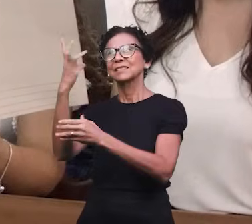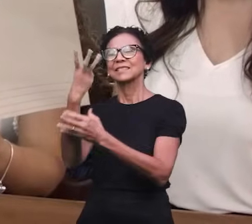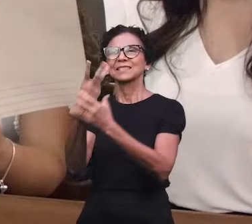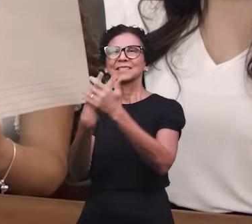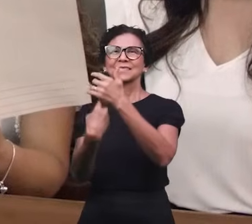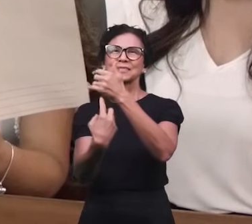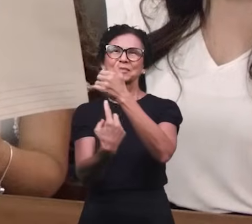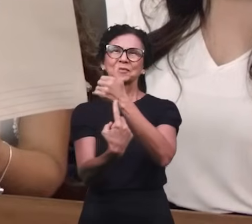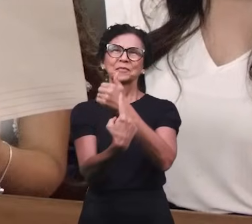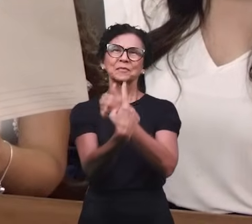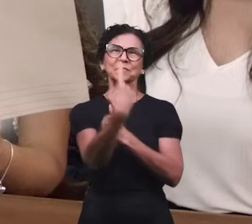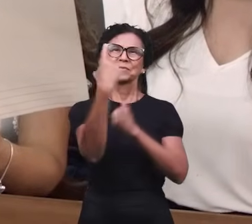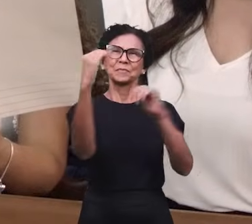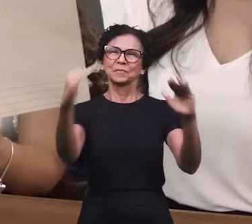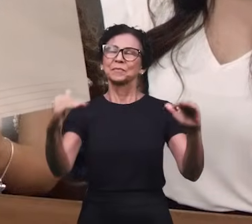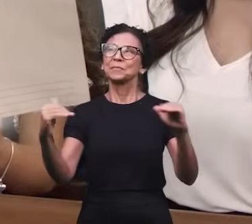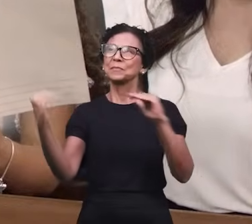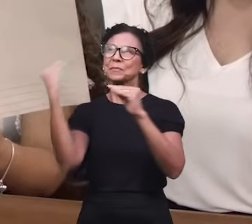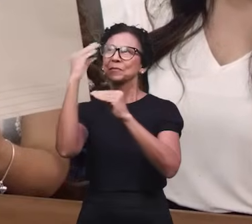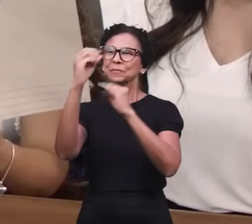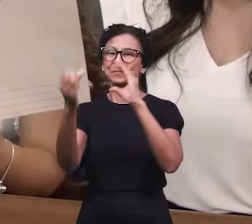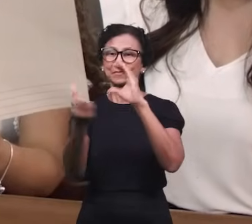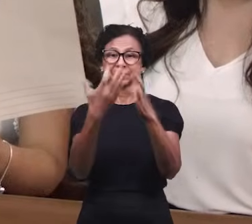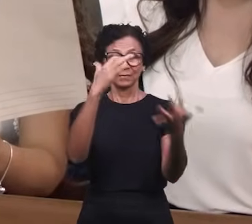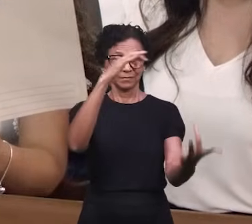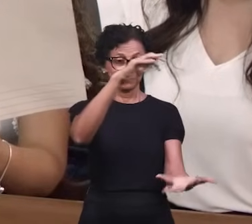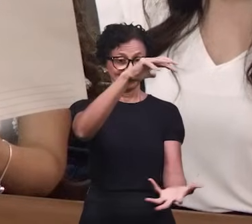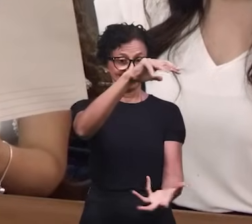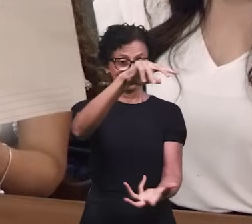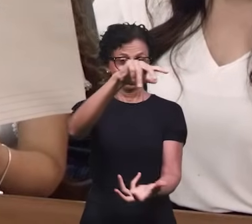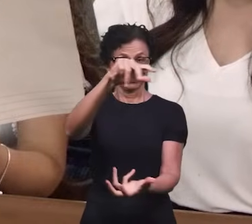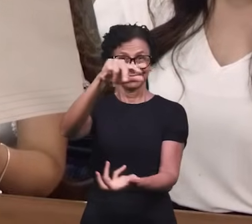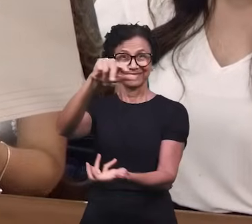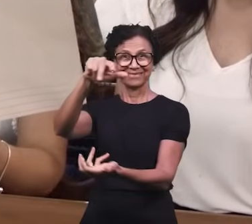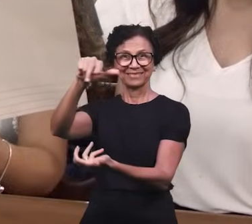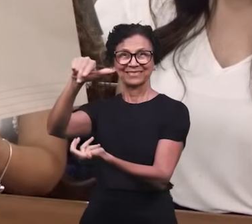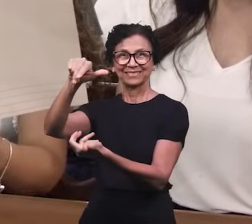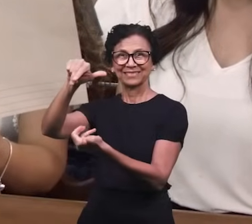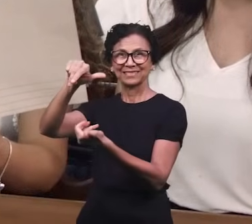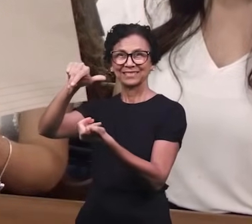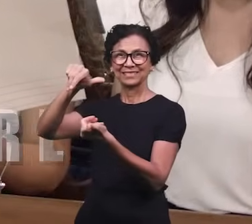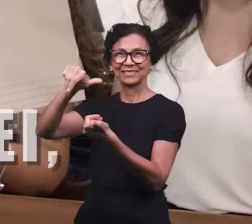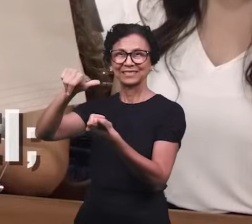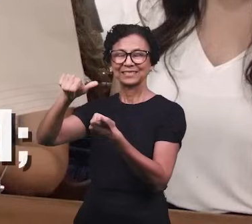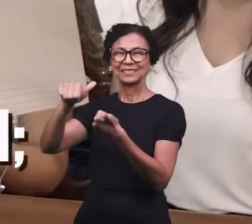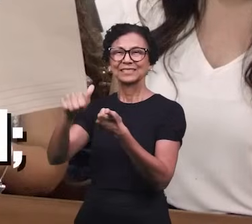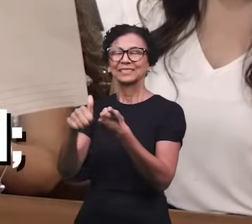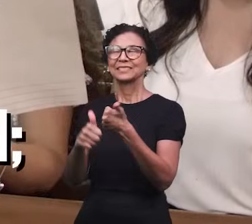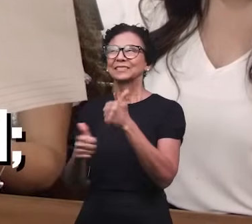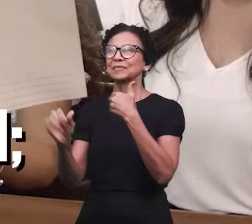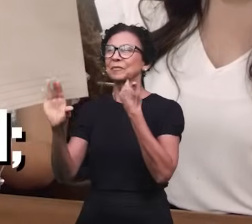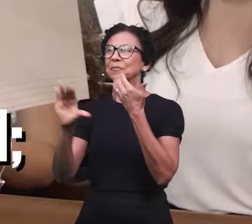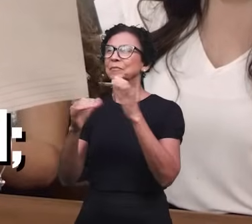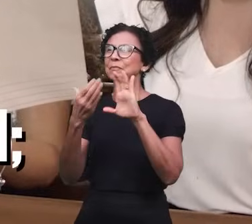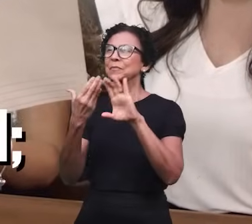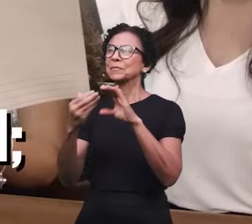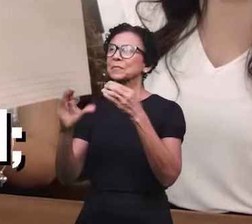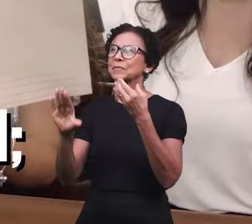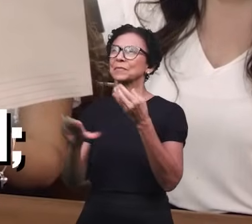Eterno e violo, supremo criador. A ti para